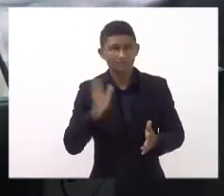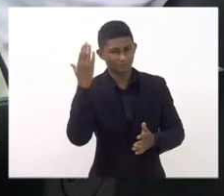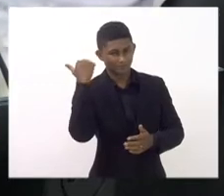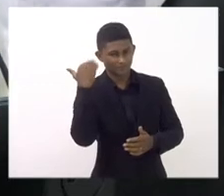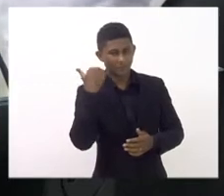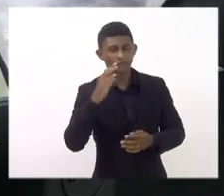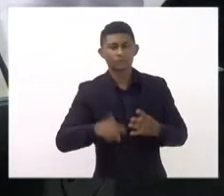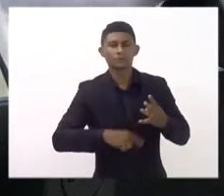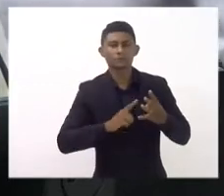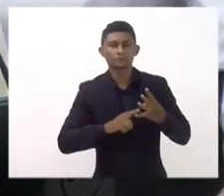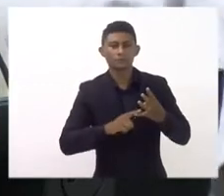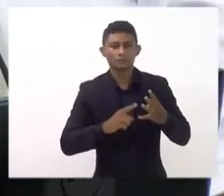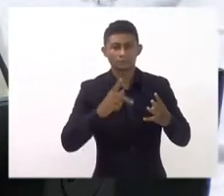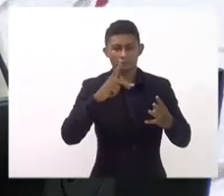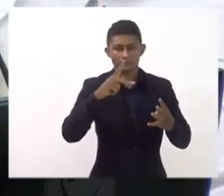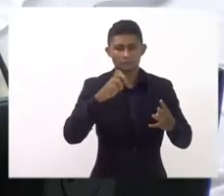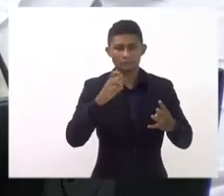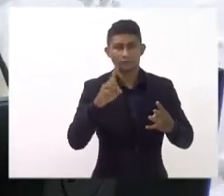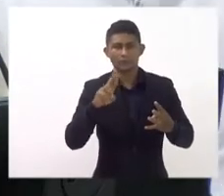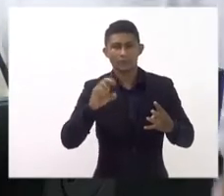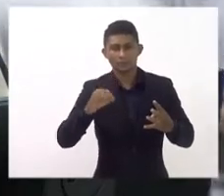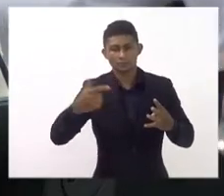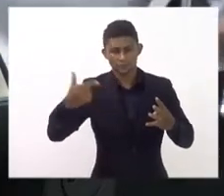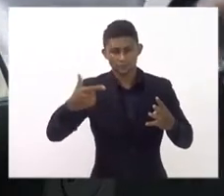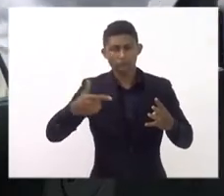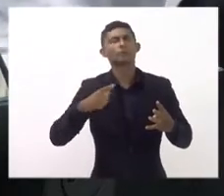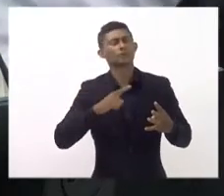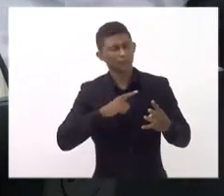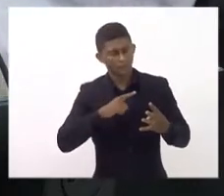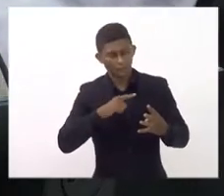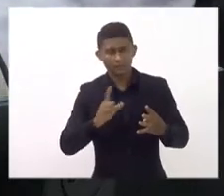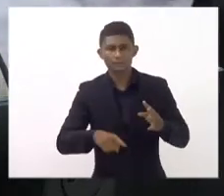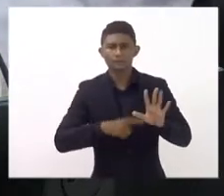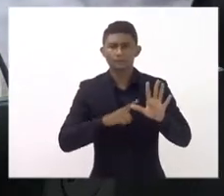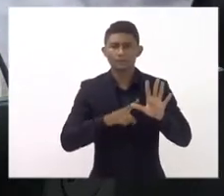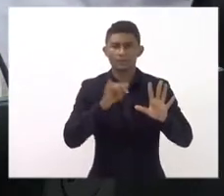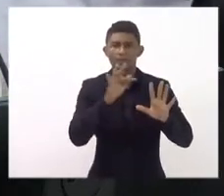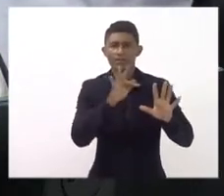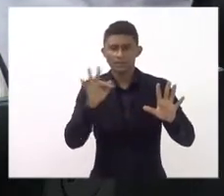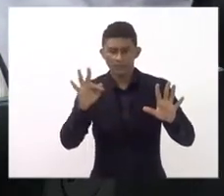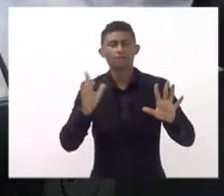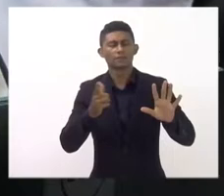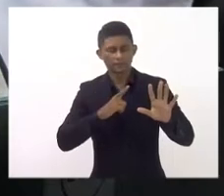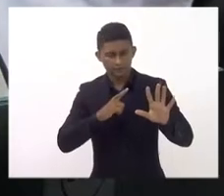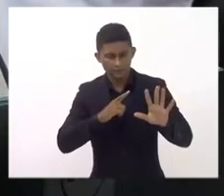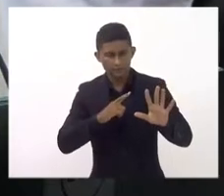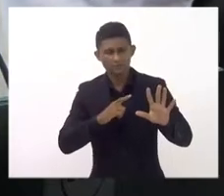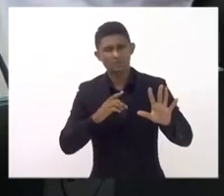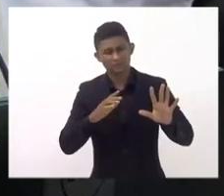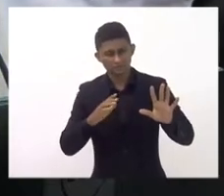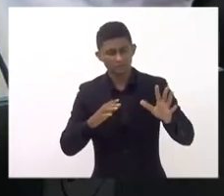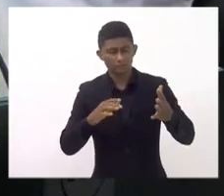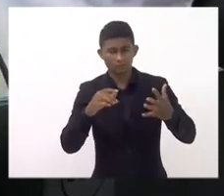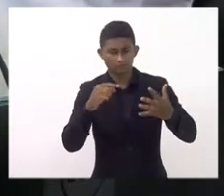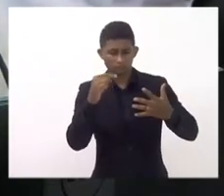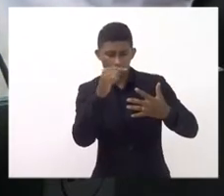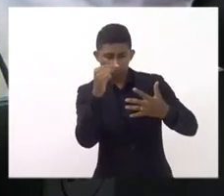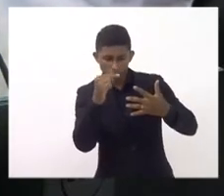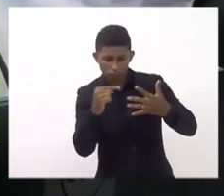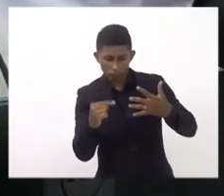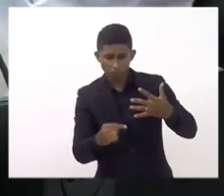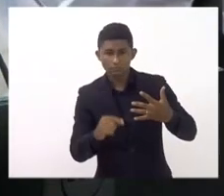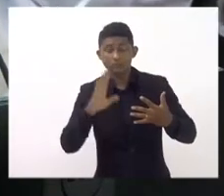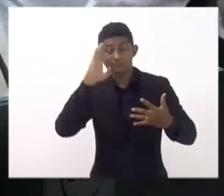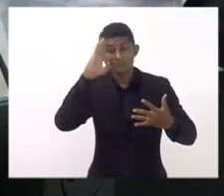Pedro II tem uma turma, o IF também tem uma oferta, mas são mais residuais. As principais ofertas são da